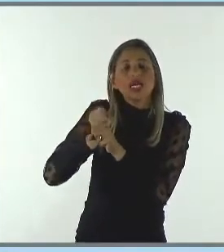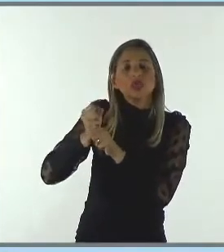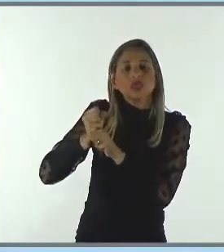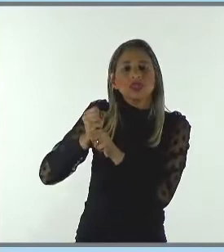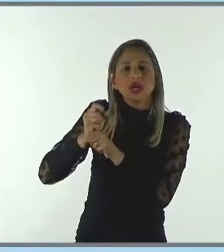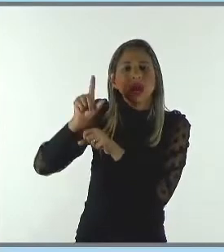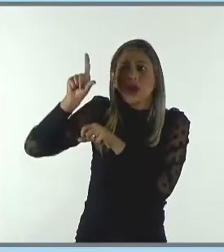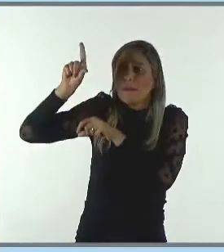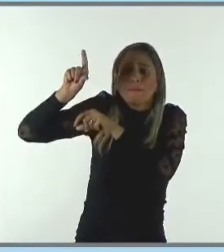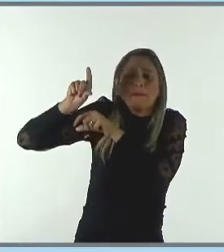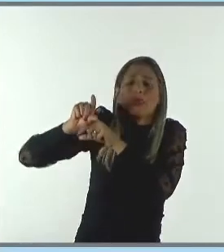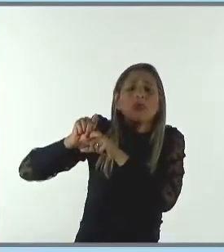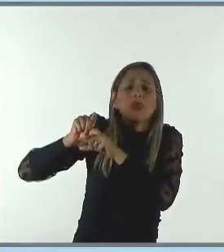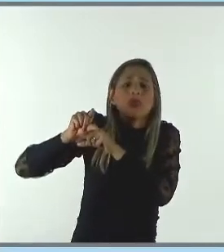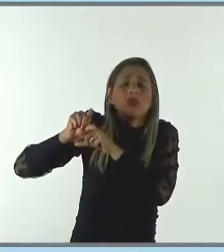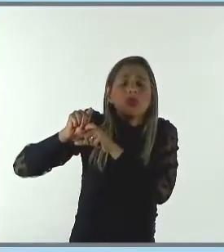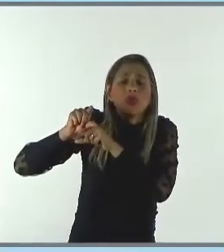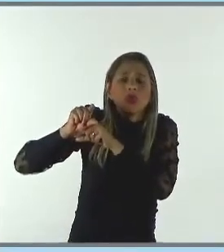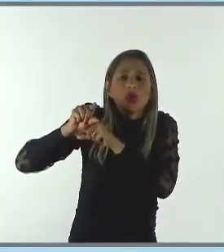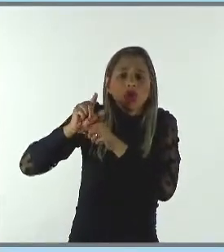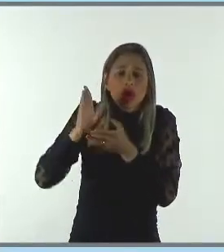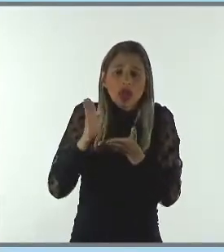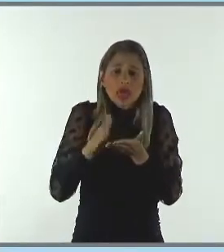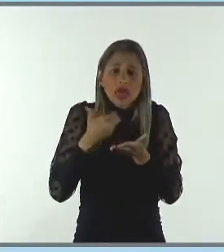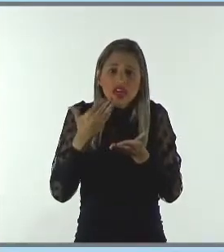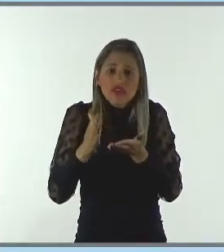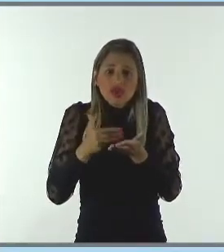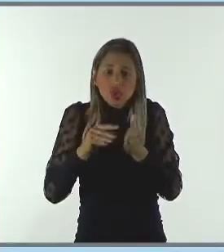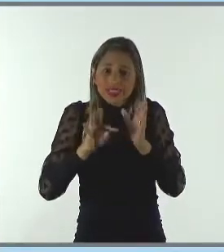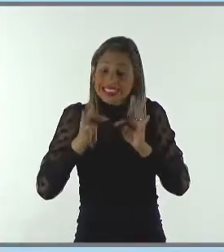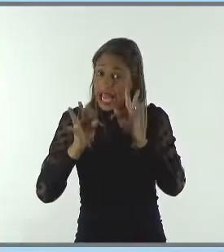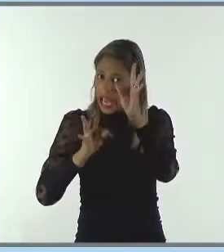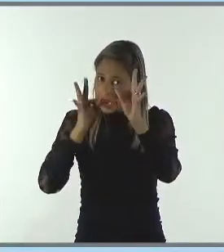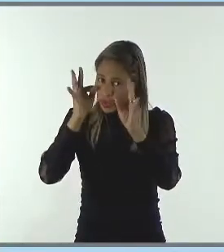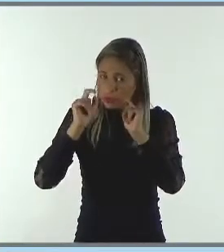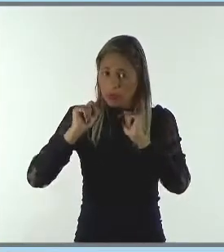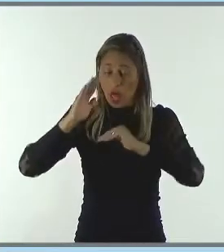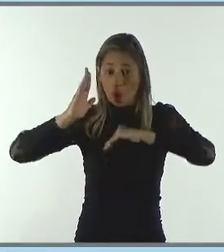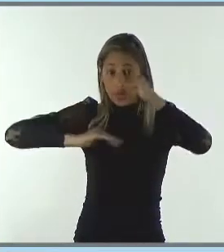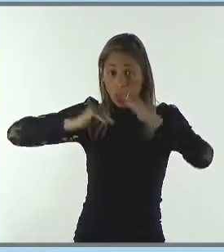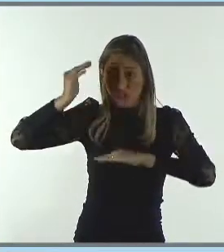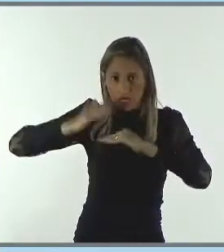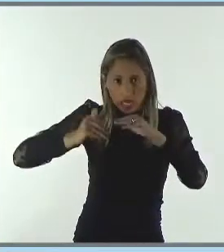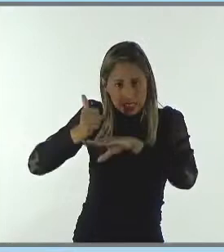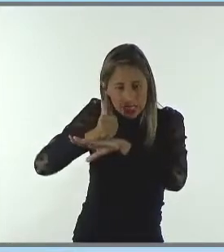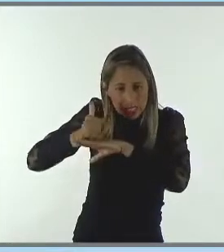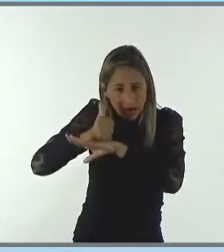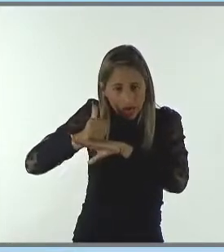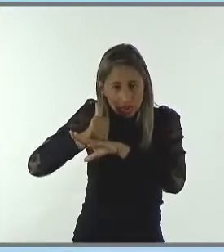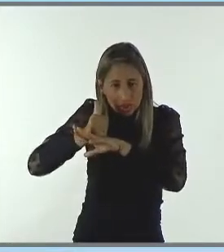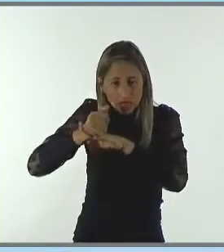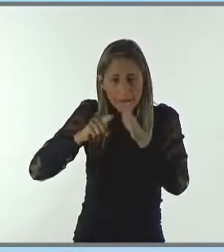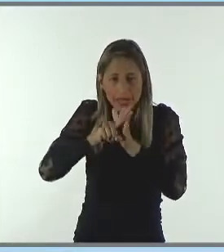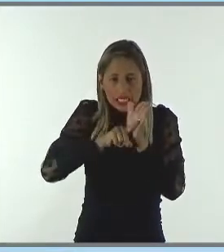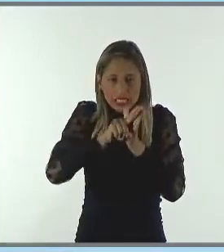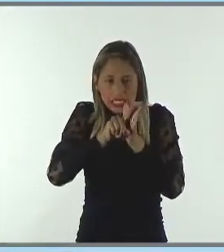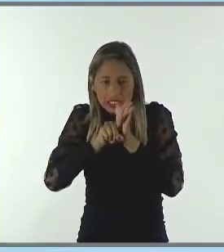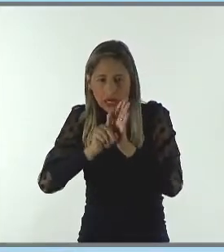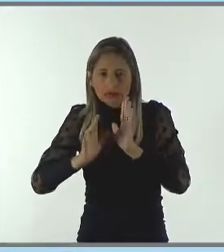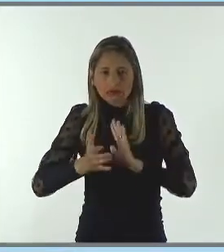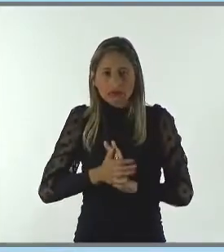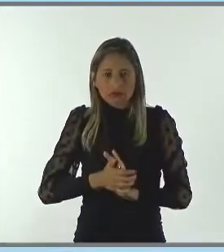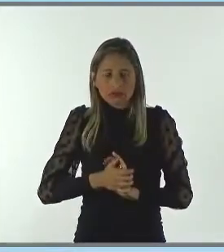menos 45% de livros na área técnica, na área profissionalizante, na área científica.